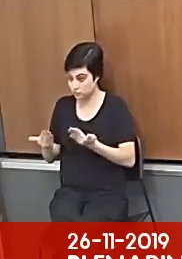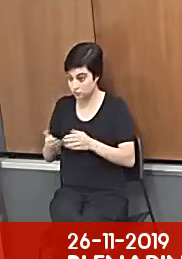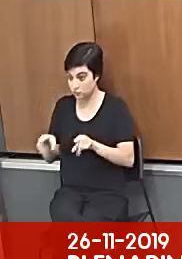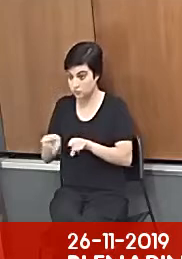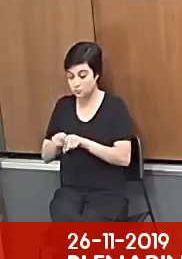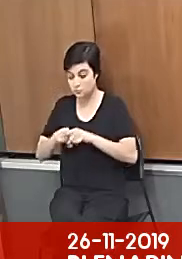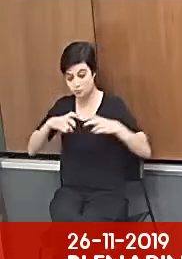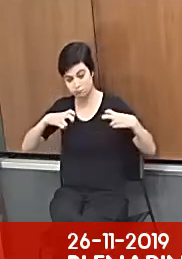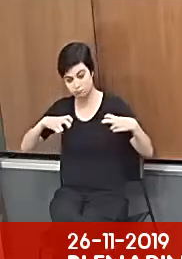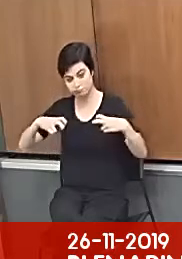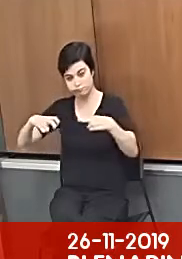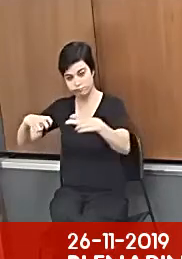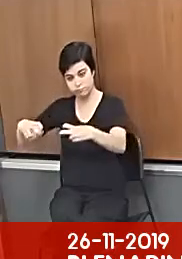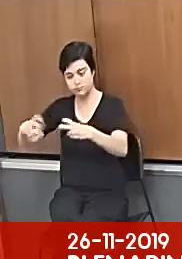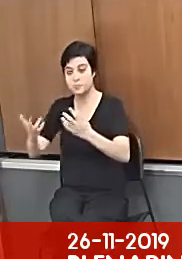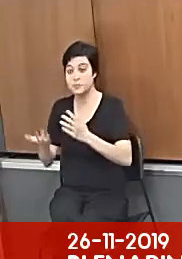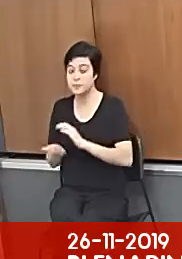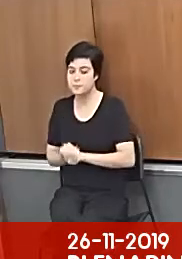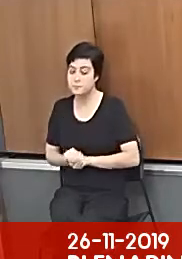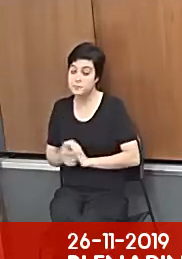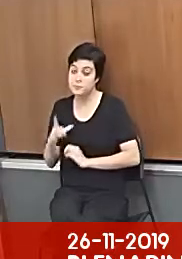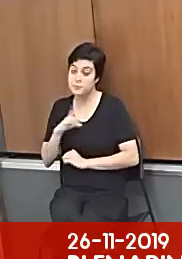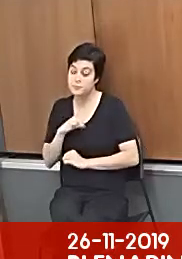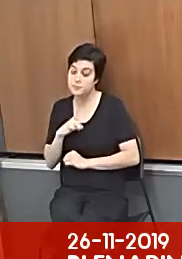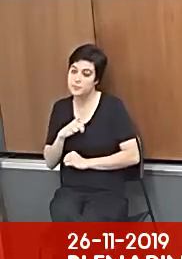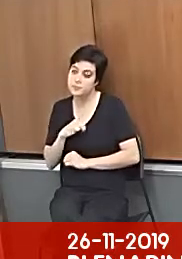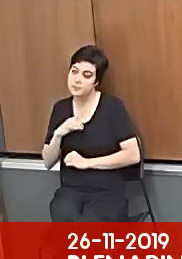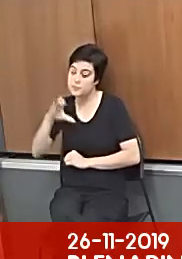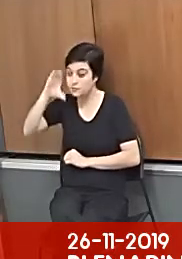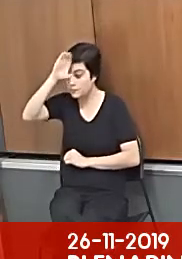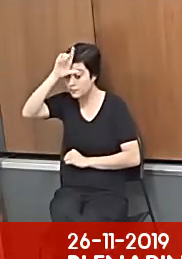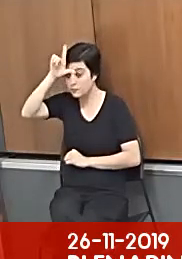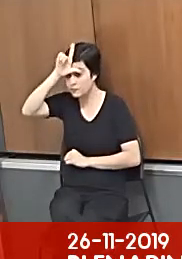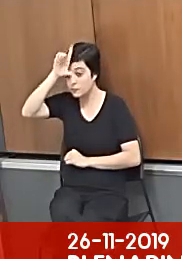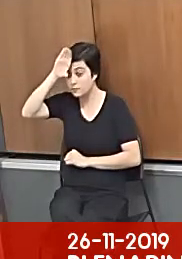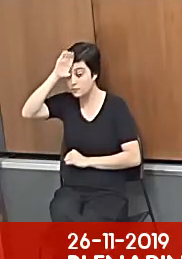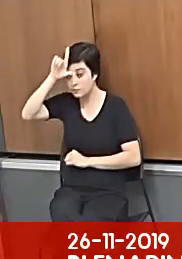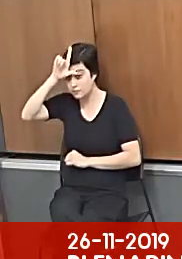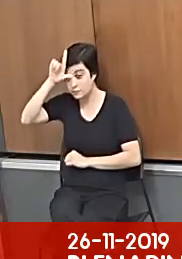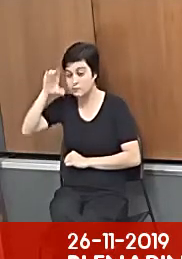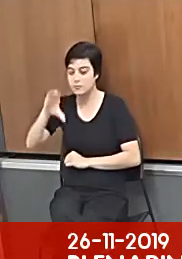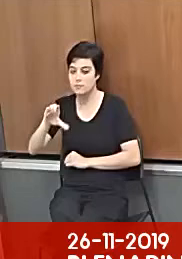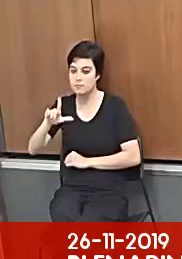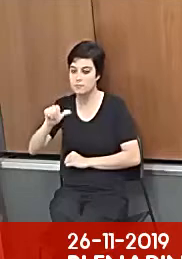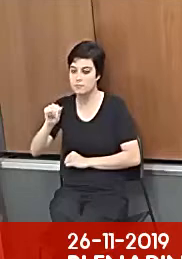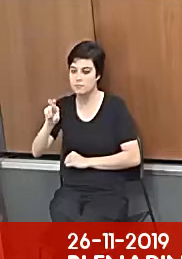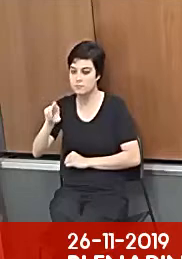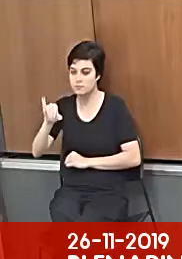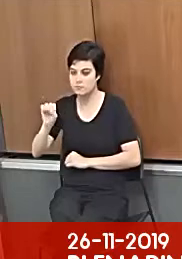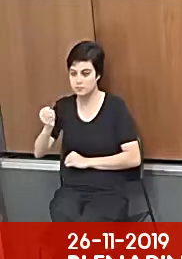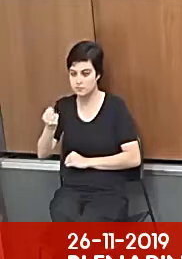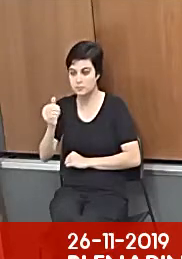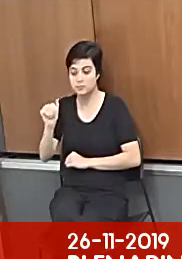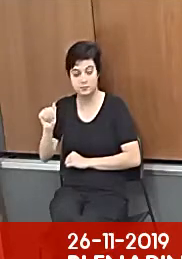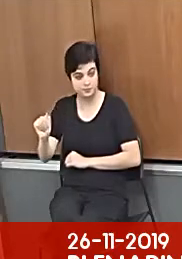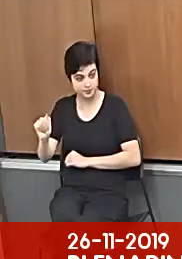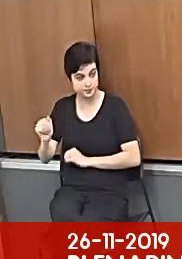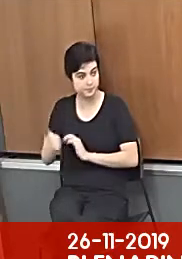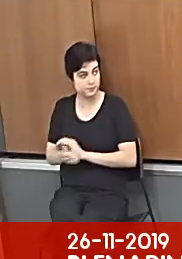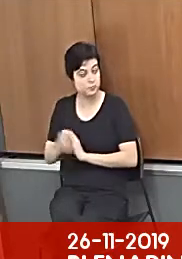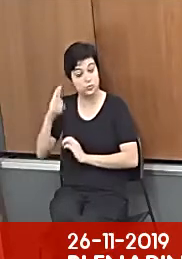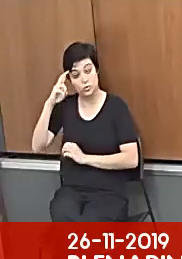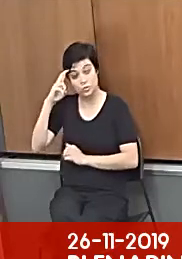aqui logo abaixo. Então, nós temos aí a Clarissa Fernandes das Dores, diretora